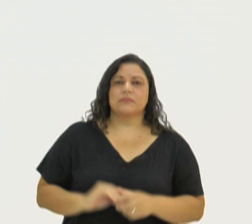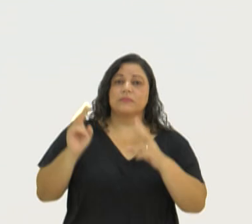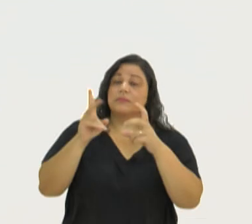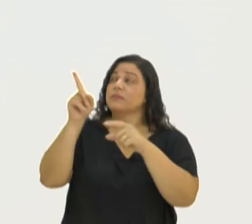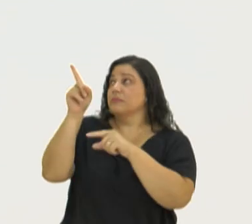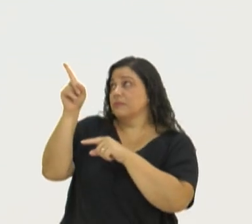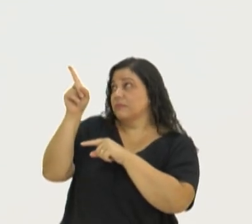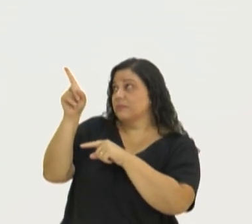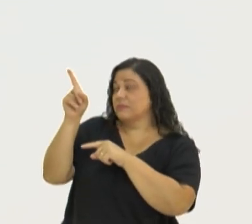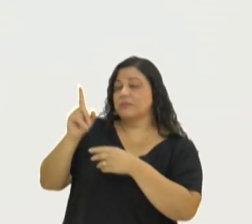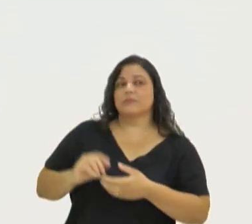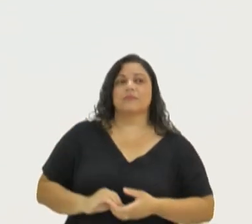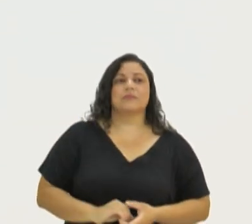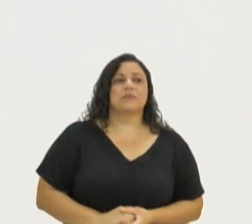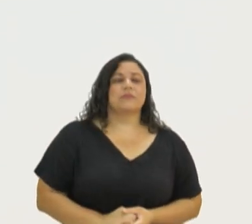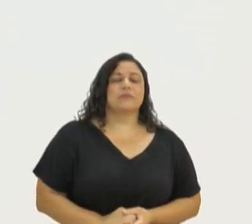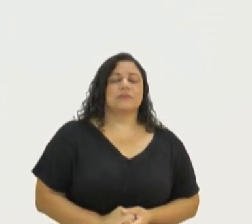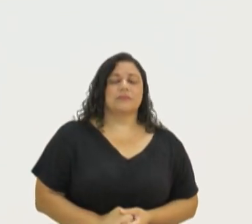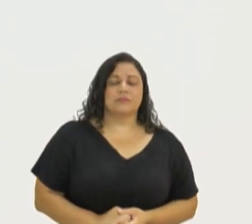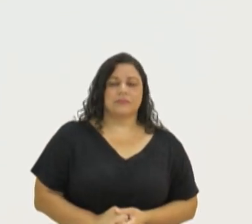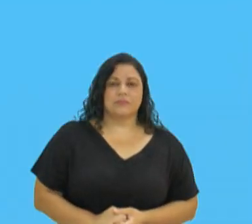Cheguei até lá, marquei meu ponto.